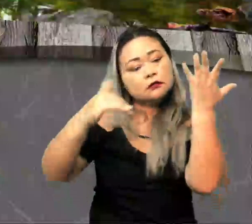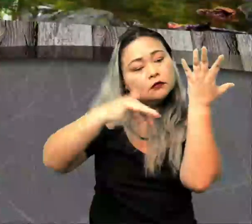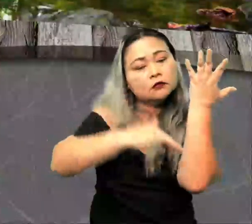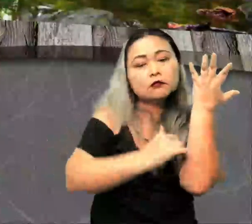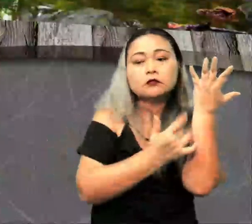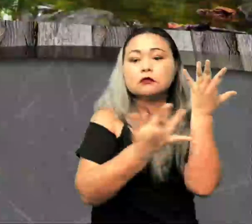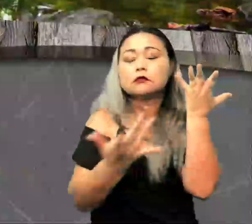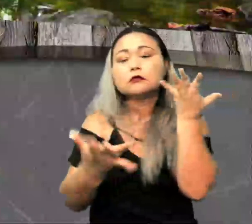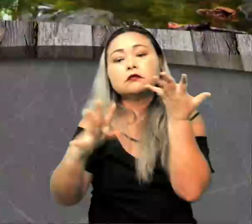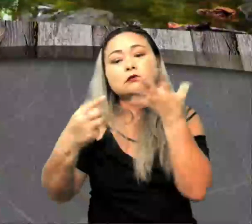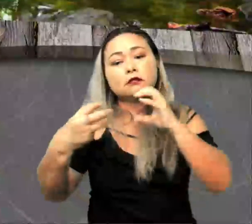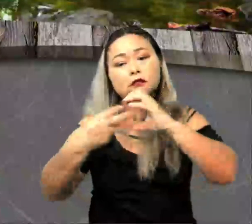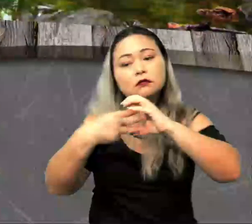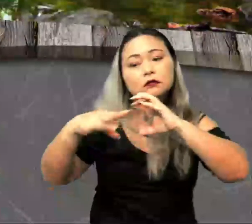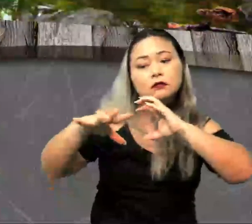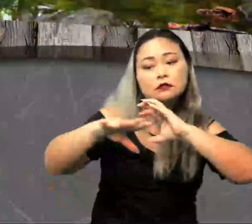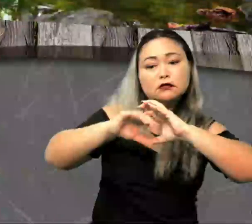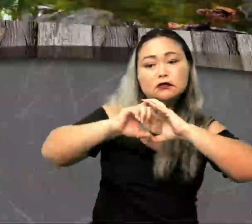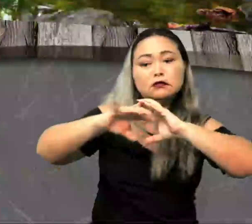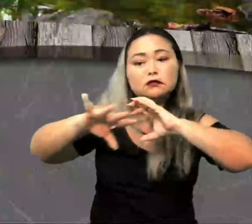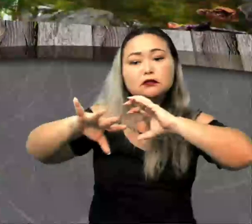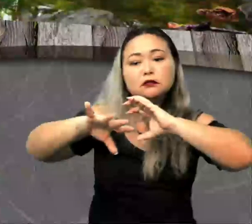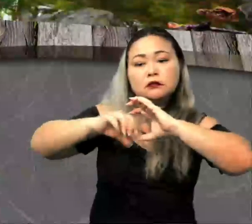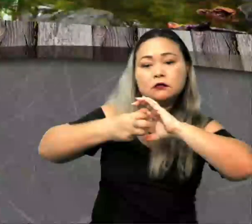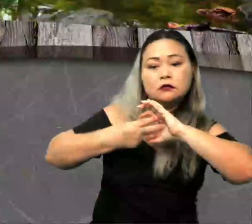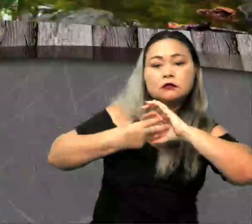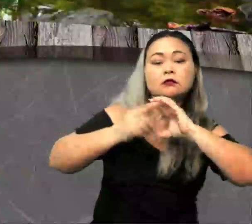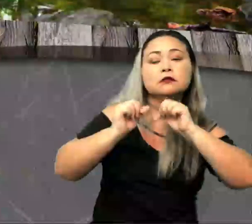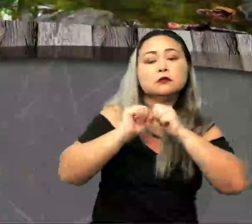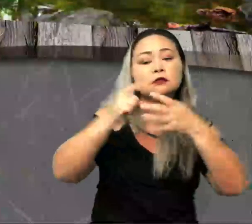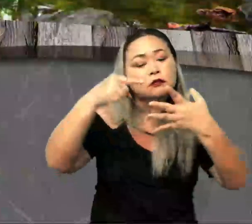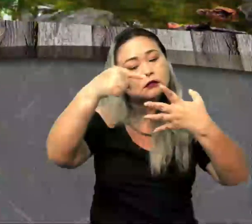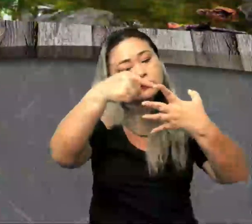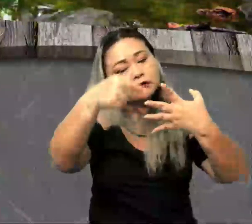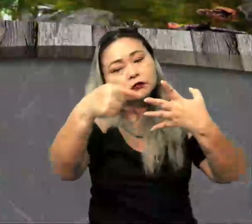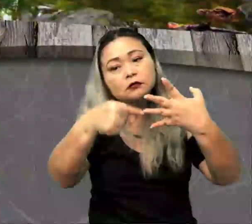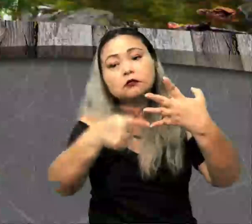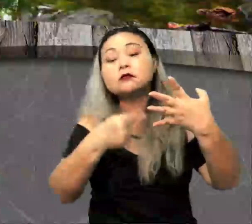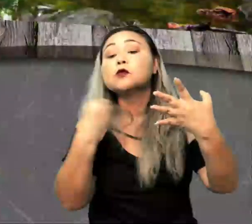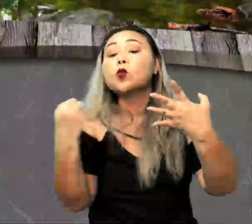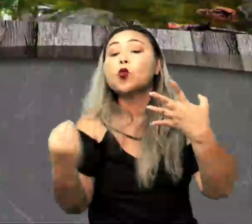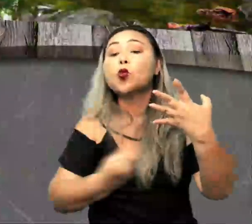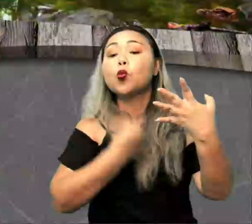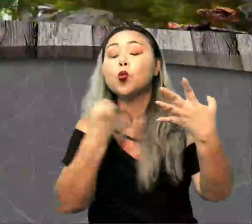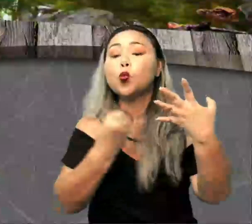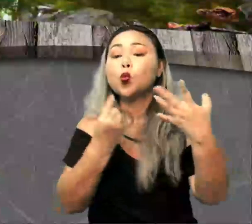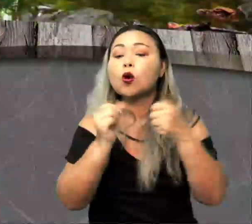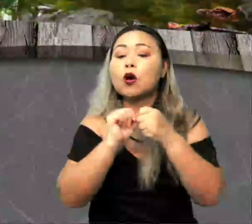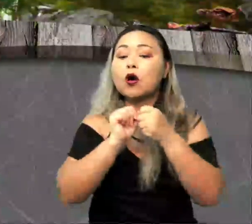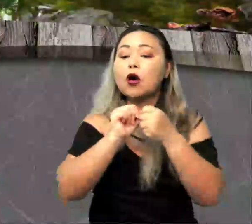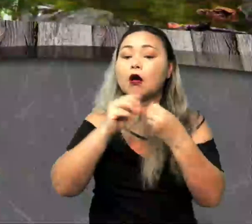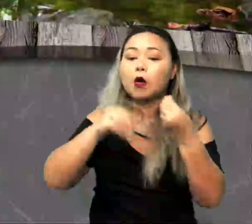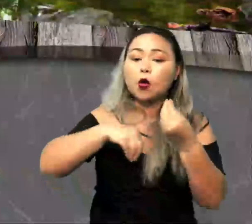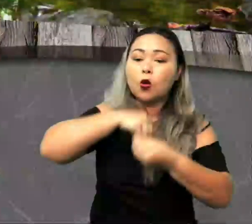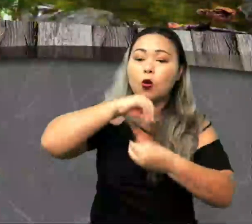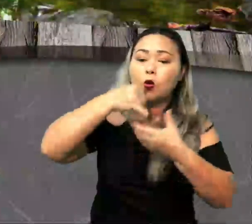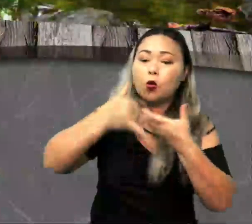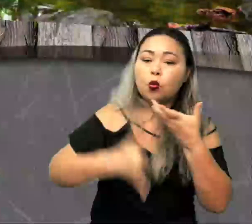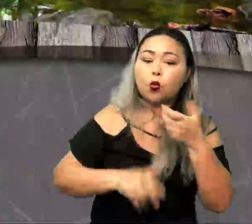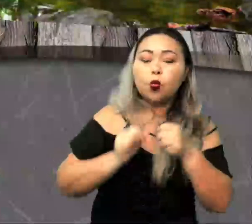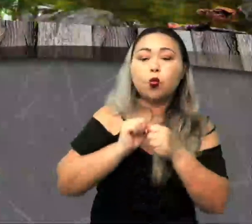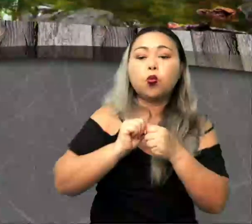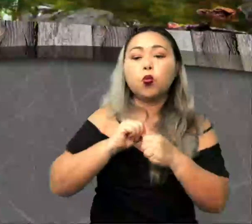fotossíntese e respiração celular. São 4 formas ou 4 vias metabólicas que os